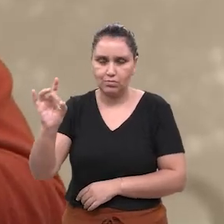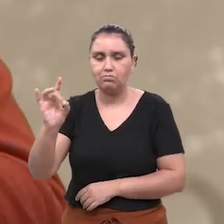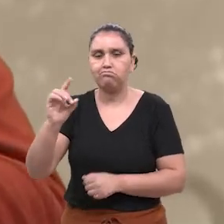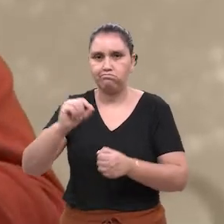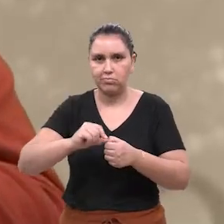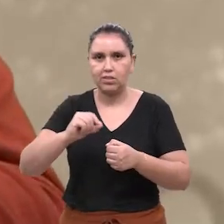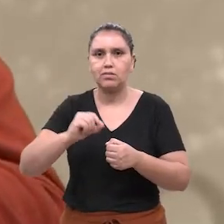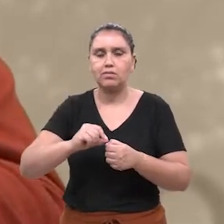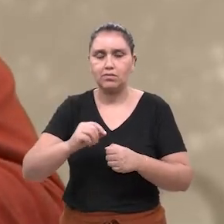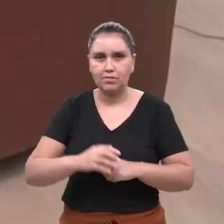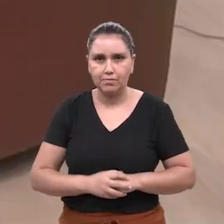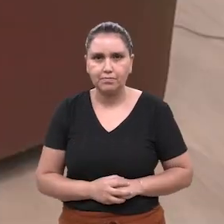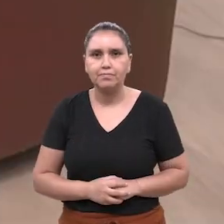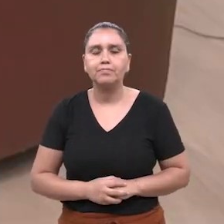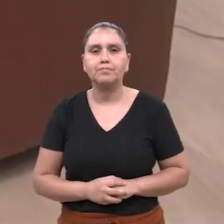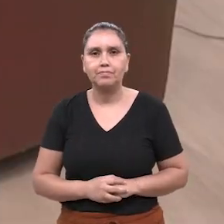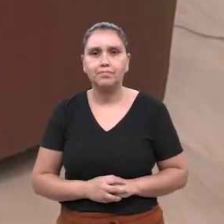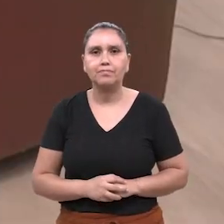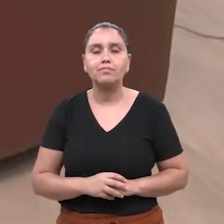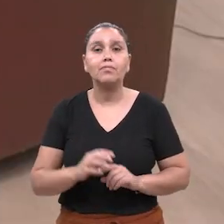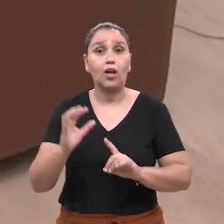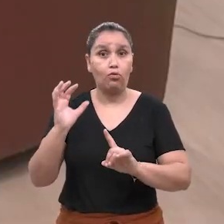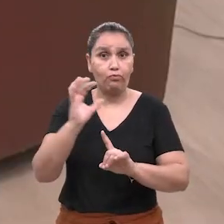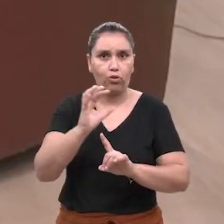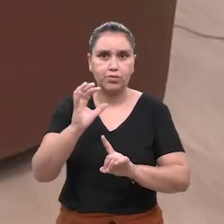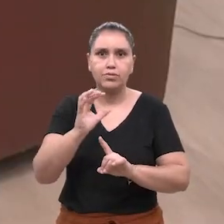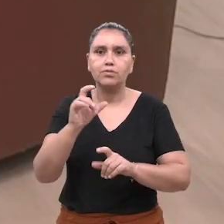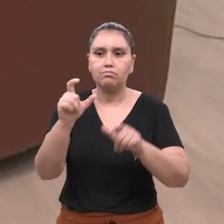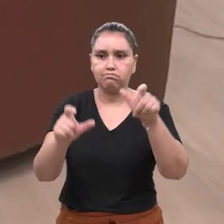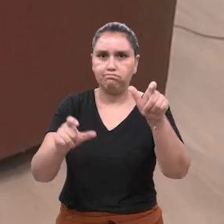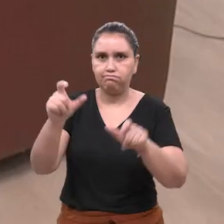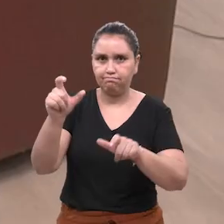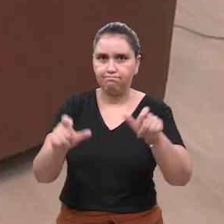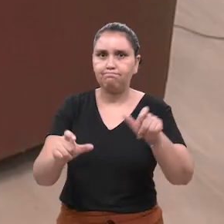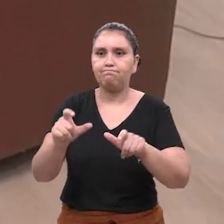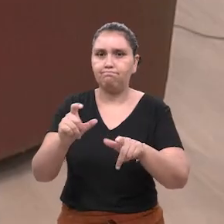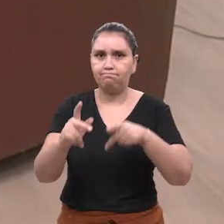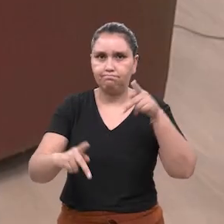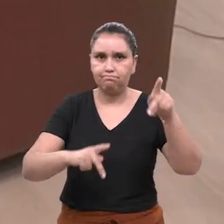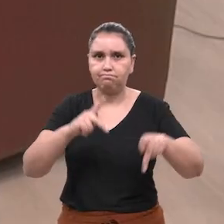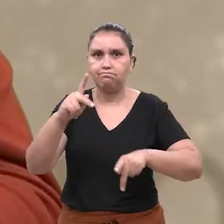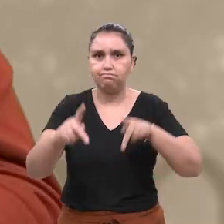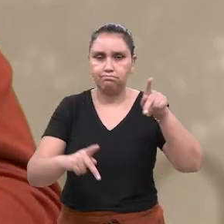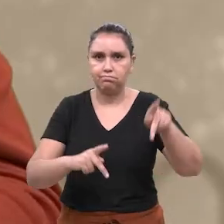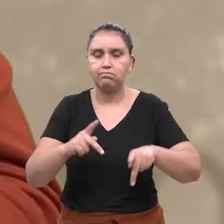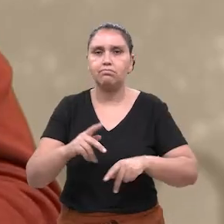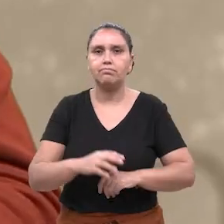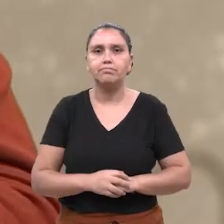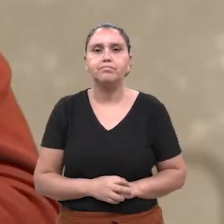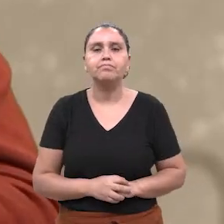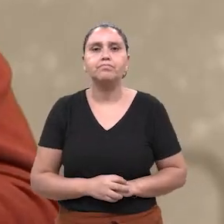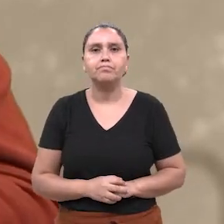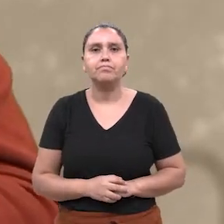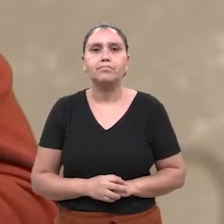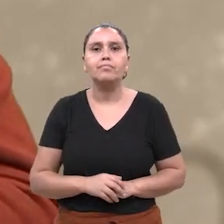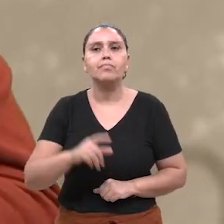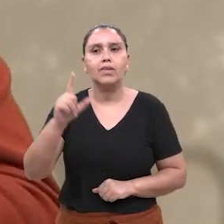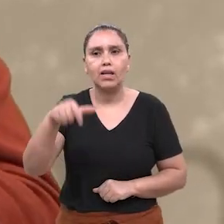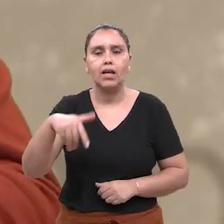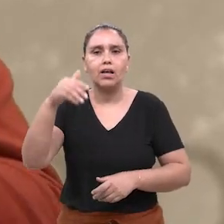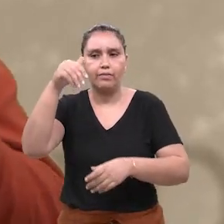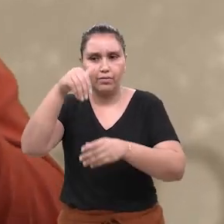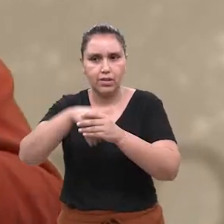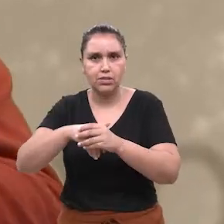cada presidente tomou aqui dentro. Sempre impactam na vida de alguém. As decisões que se toma dentro do Legislativo,